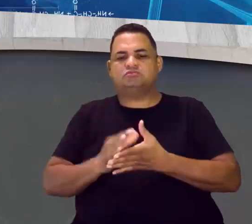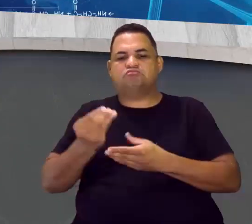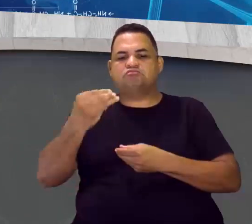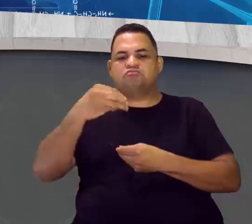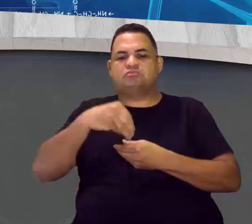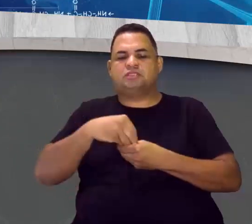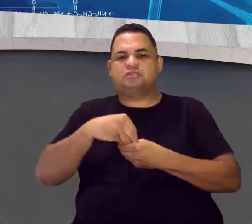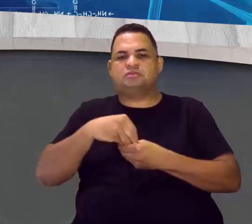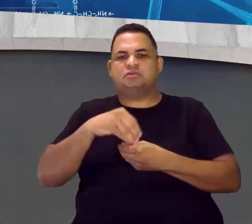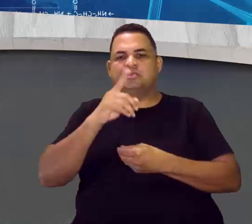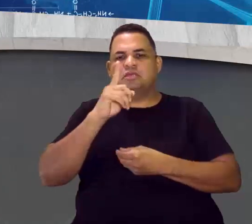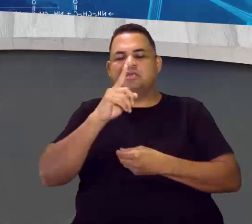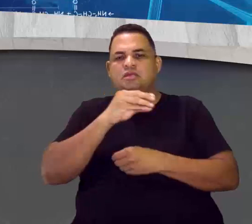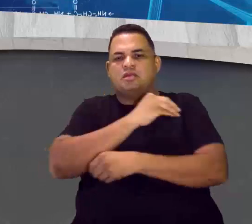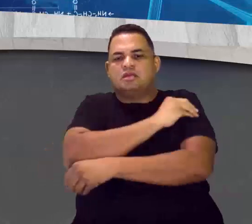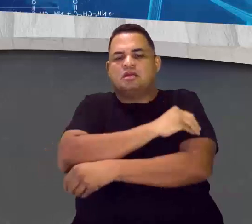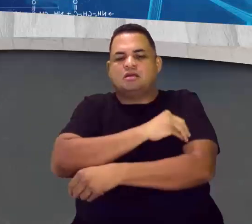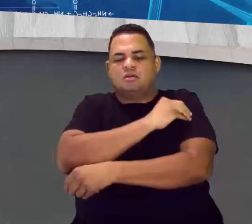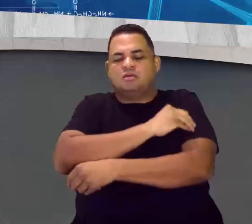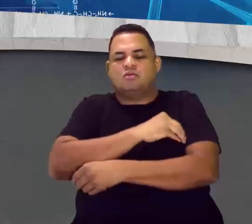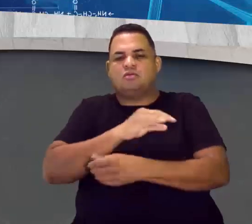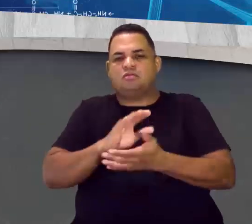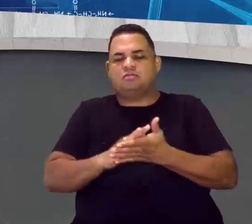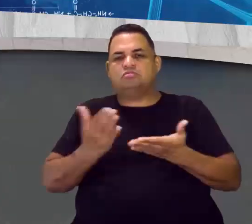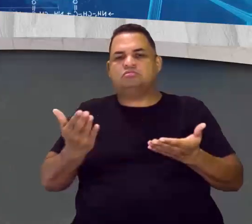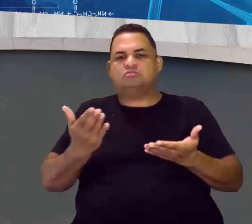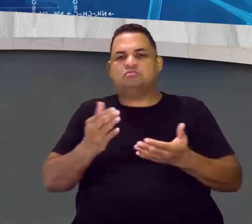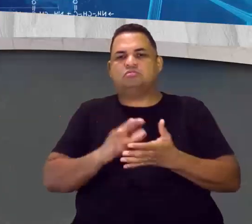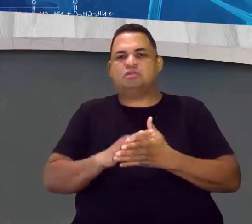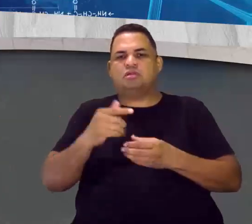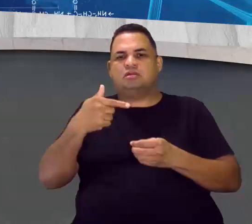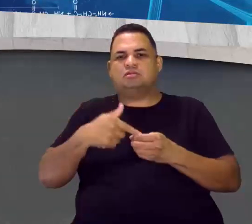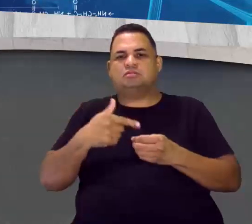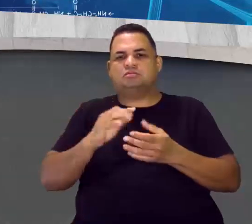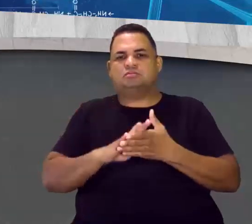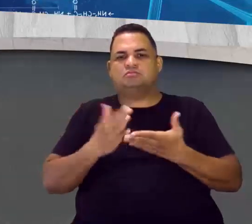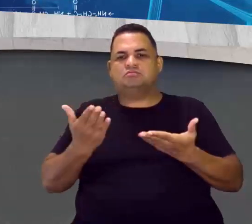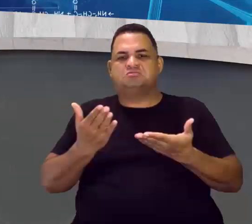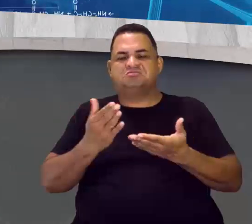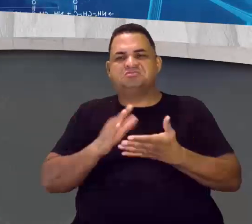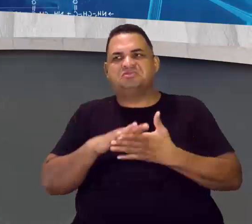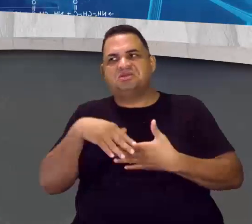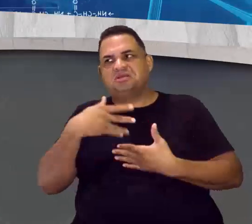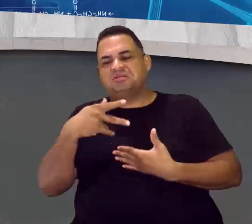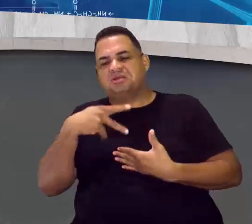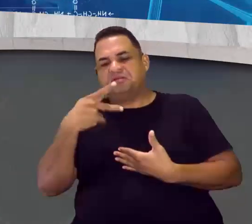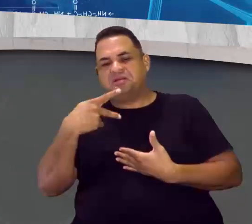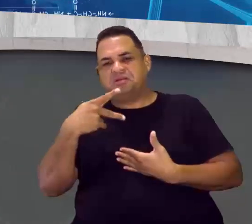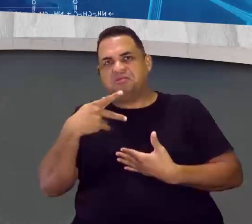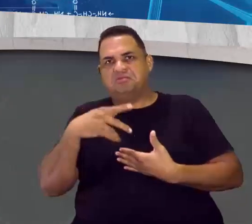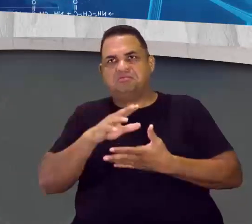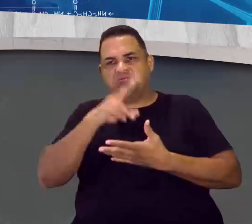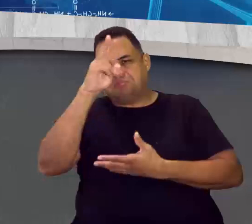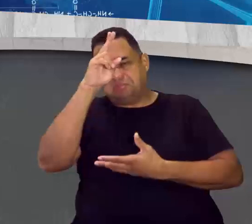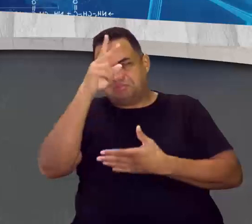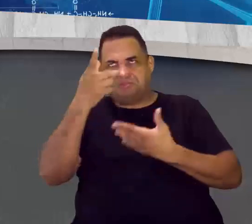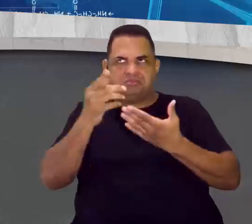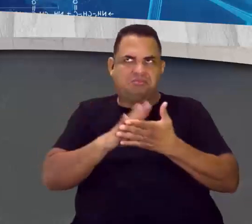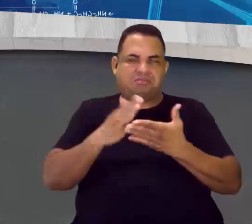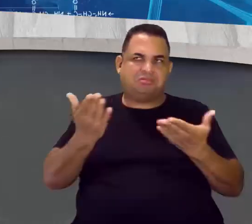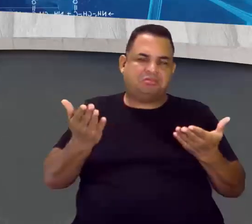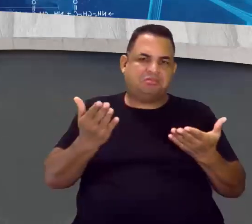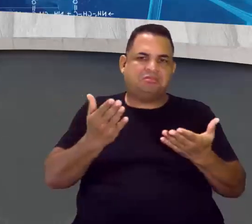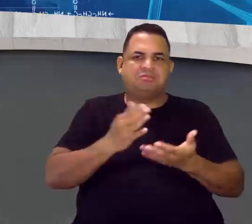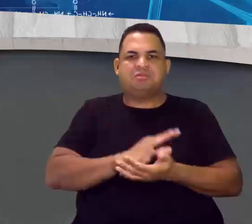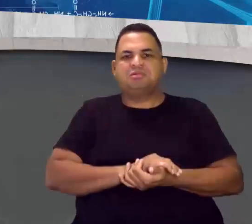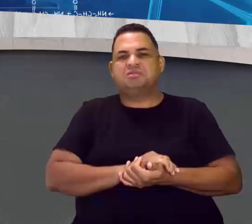E aí? Mas você não vai fazer bobagem de ficar testando posto de gasolina